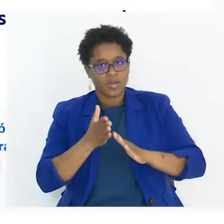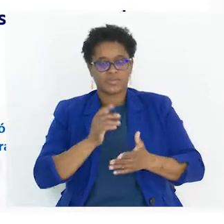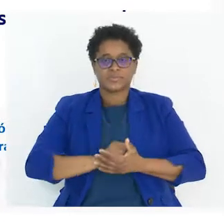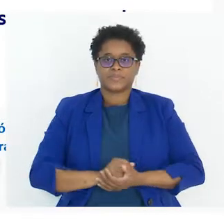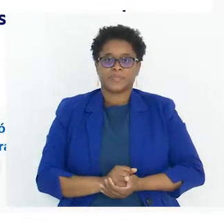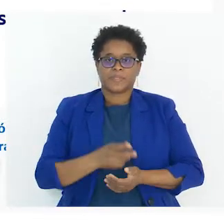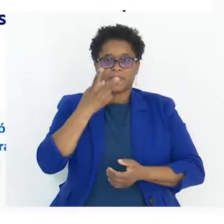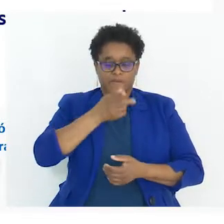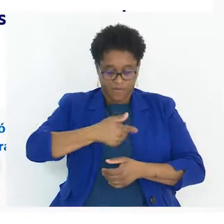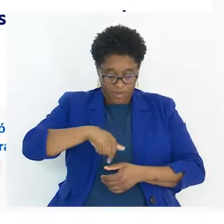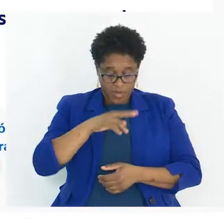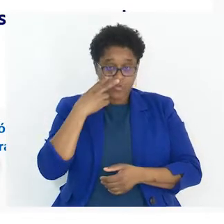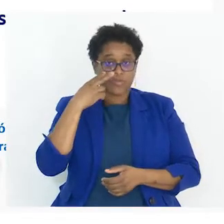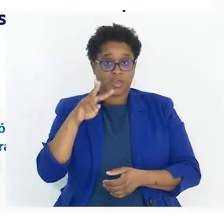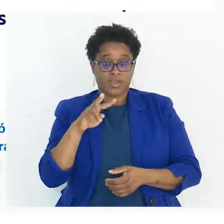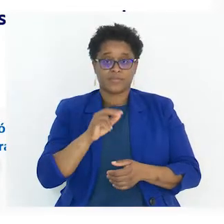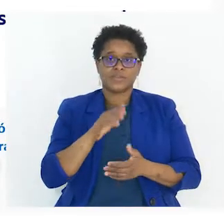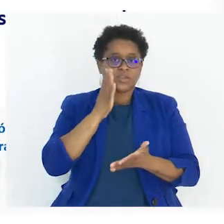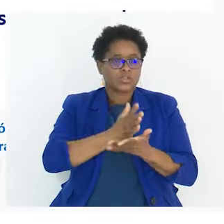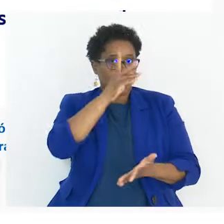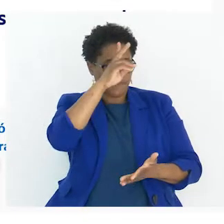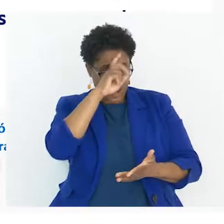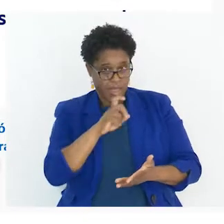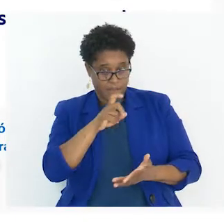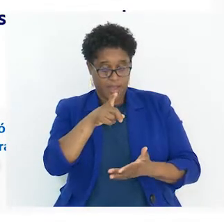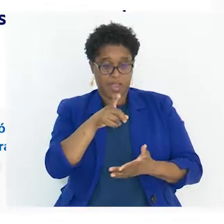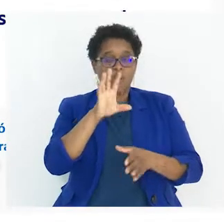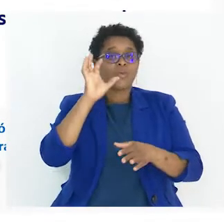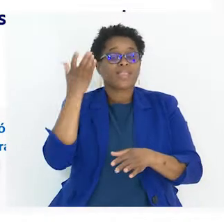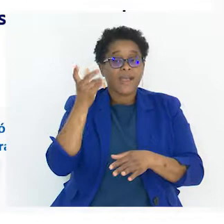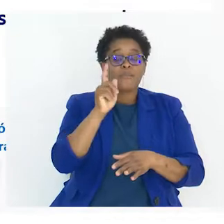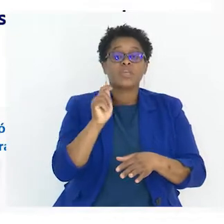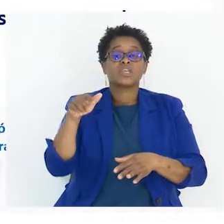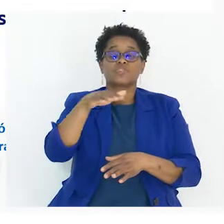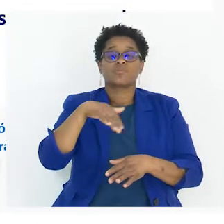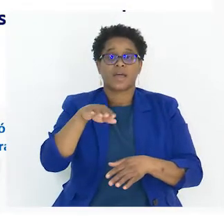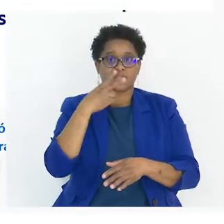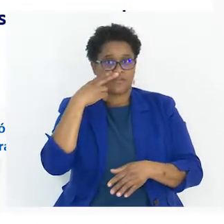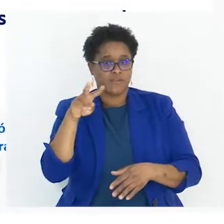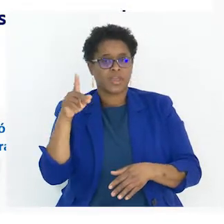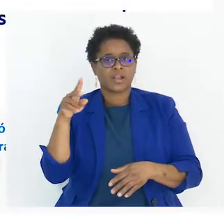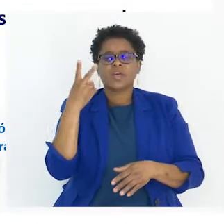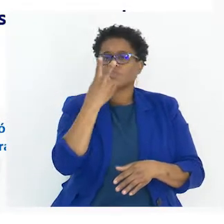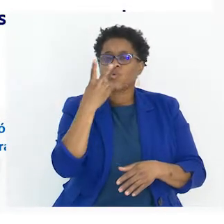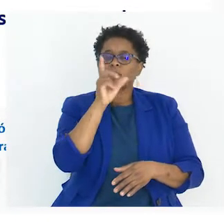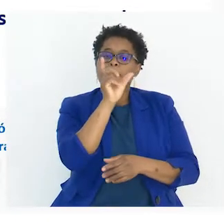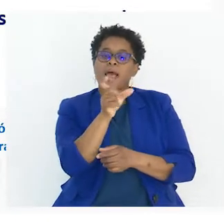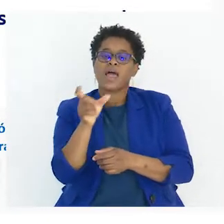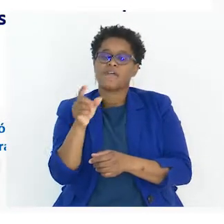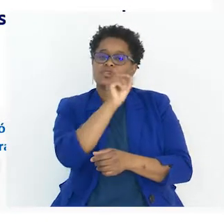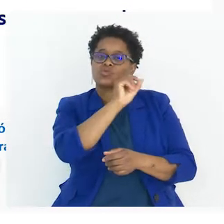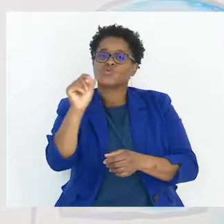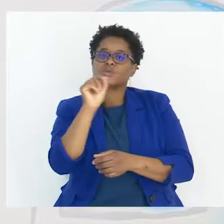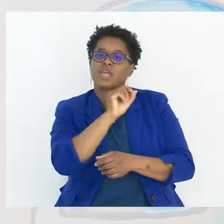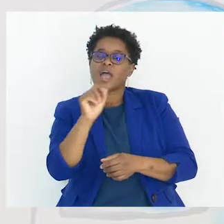Vamos lá ver. Só para lembrarem o tempo e o espaço. Observem as duas palavras sublinhadas